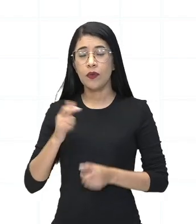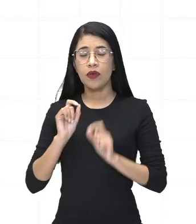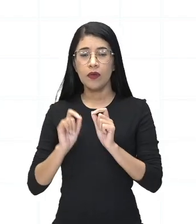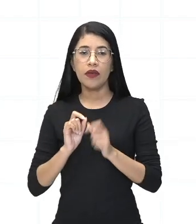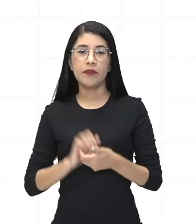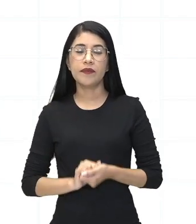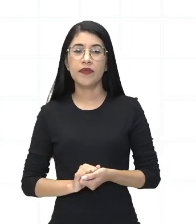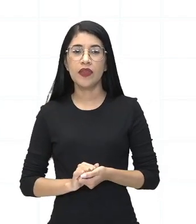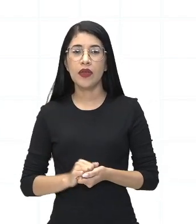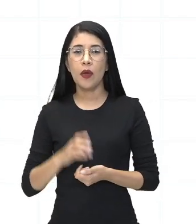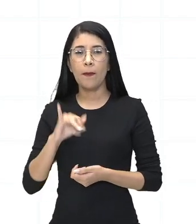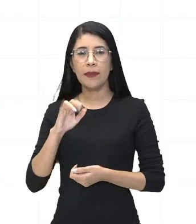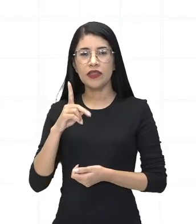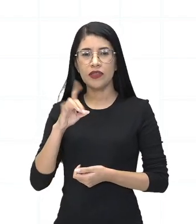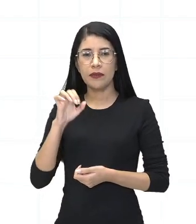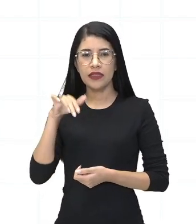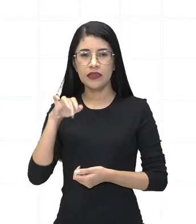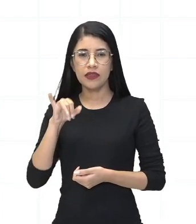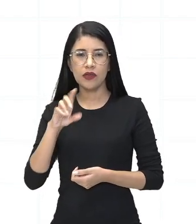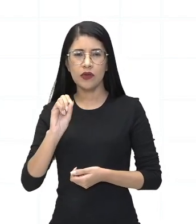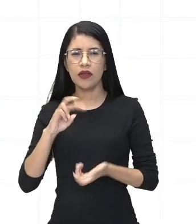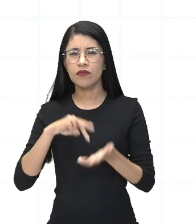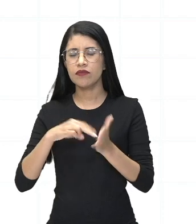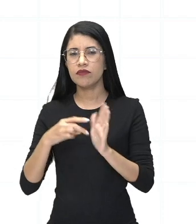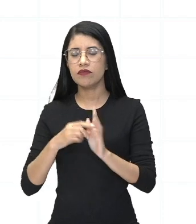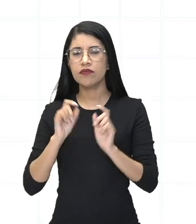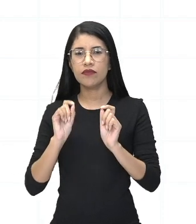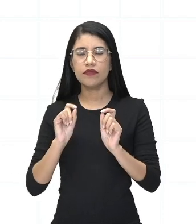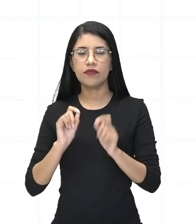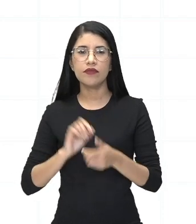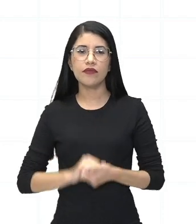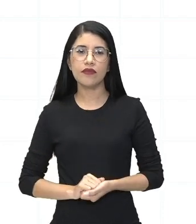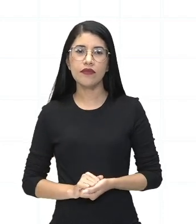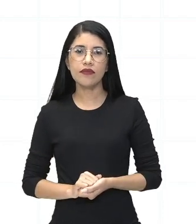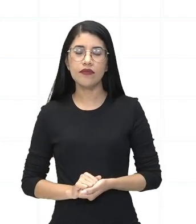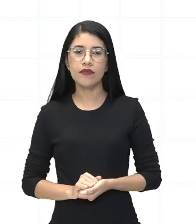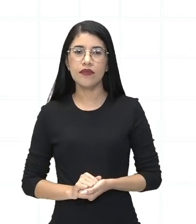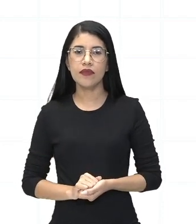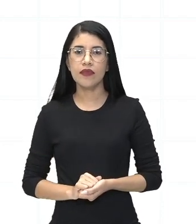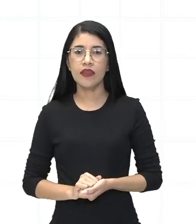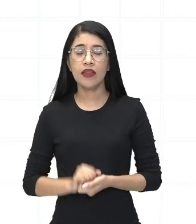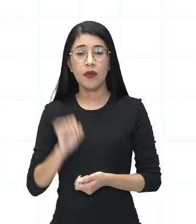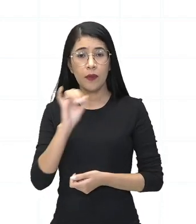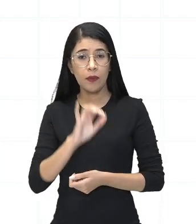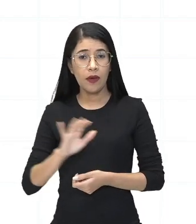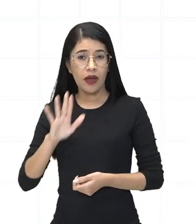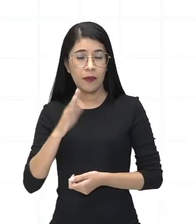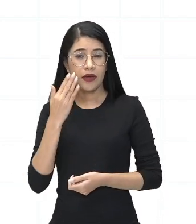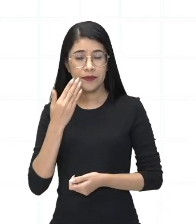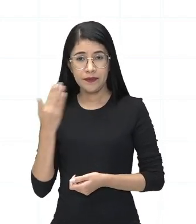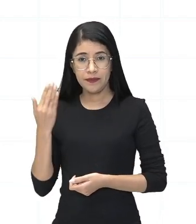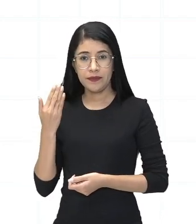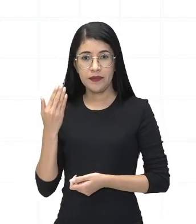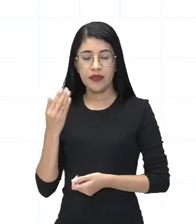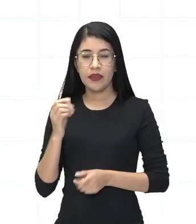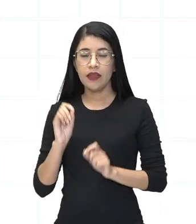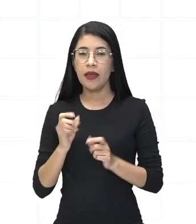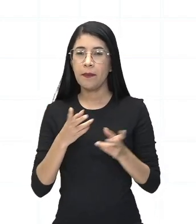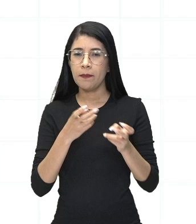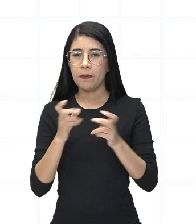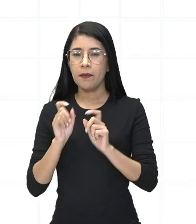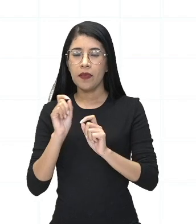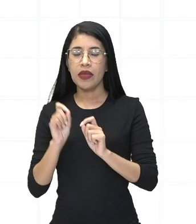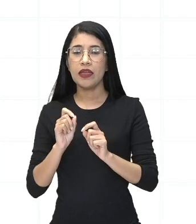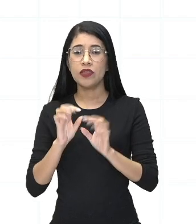considerada a bidimensionalidade. O que é essa bidimensionalidade? Toda imagem que vocês estão vendo aí, ela tem